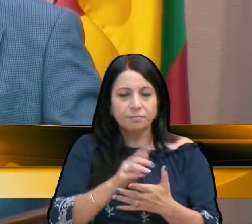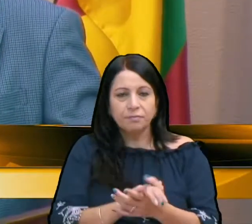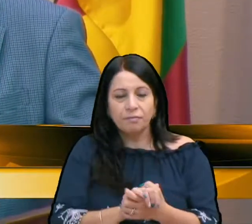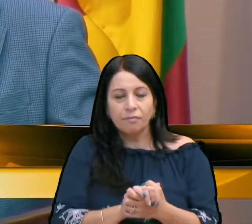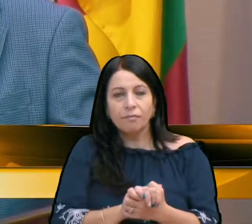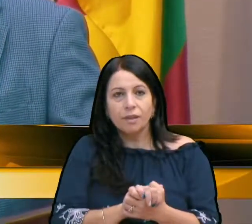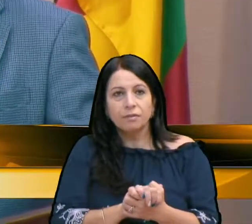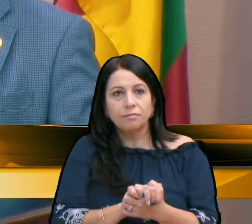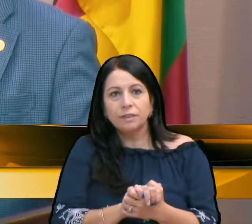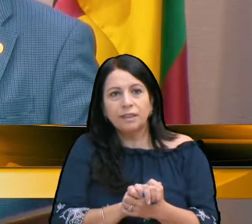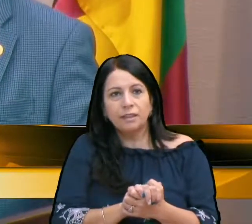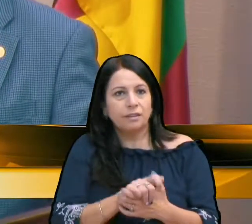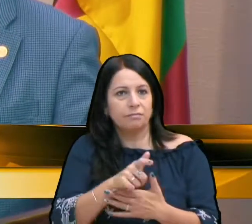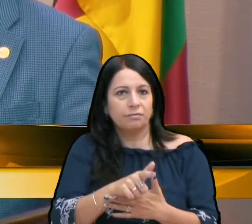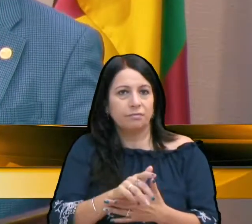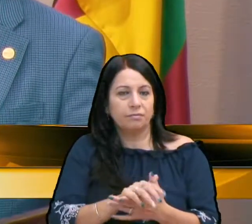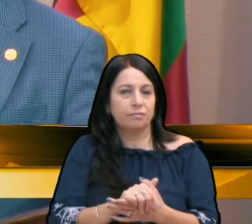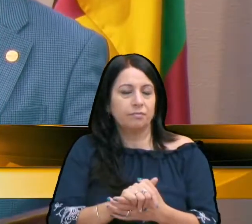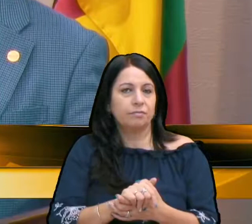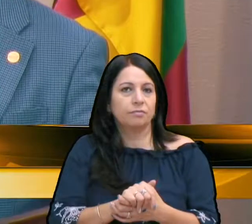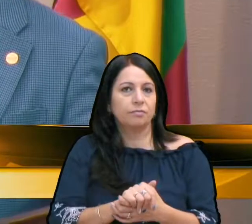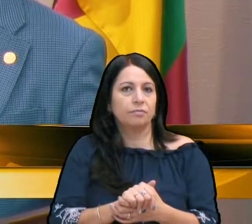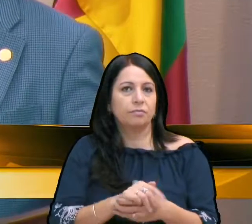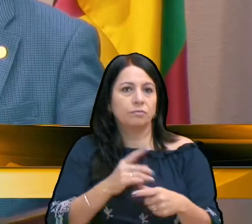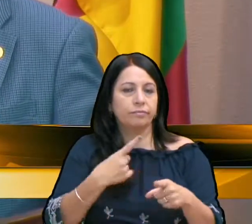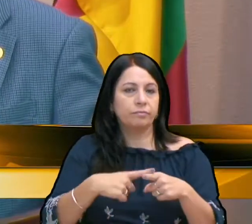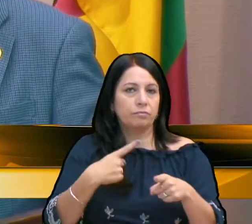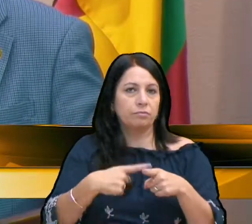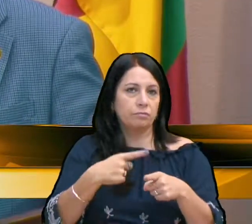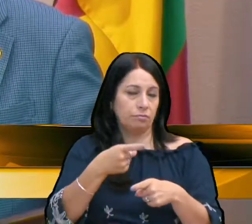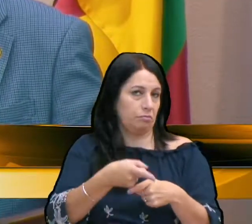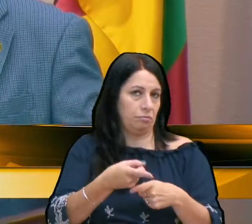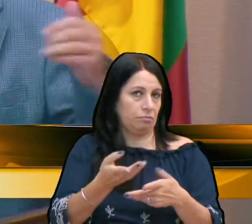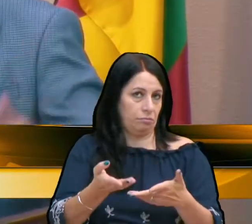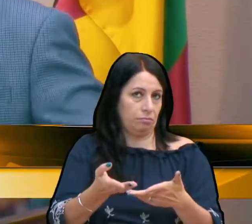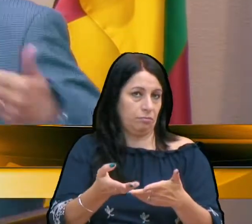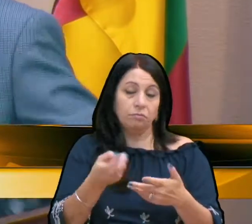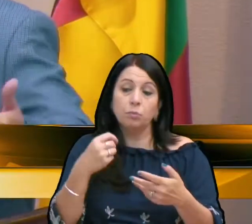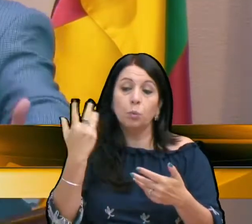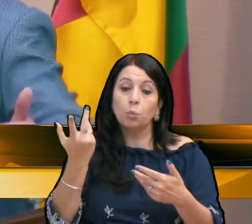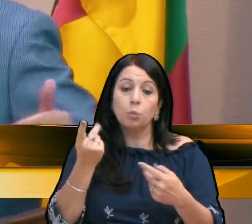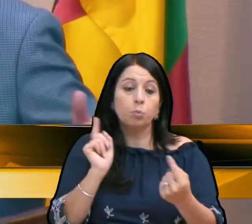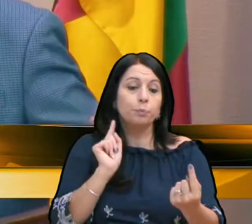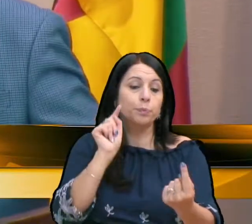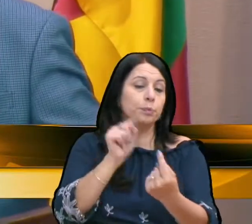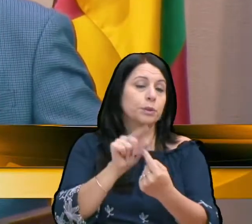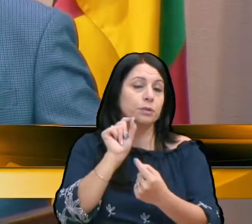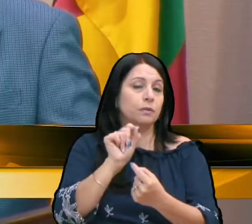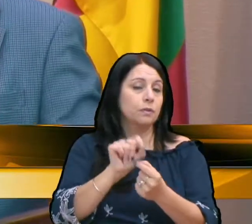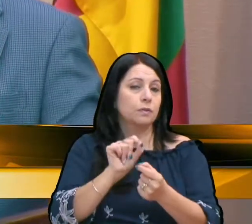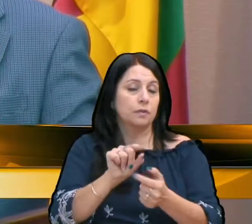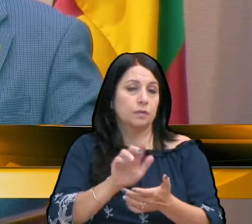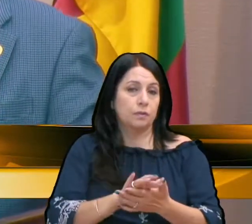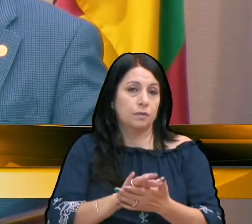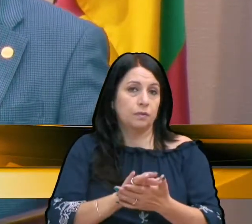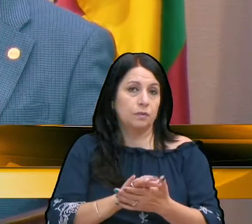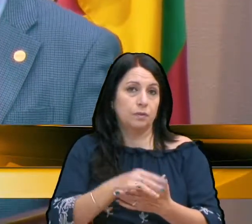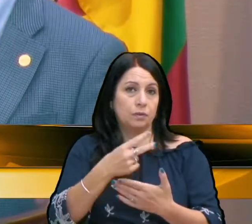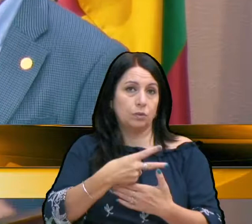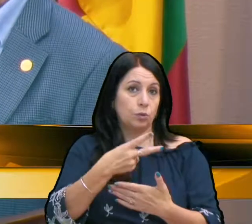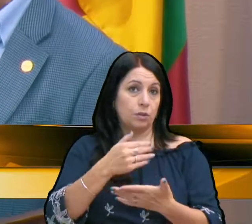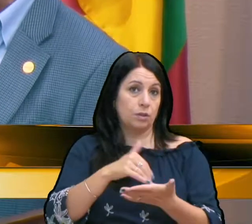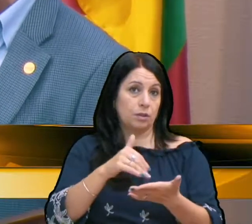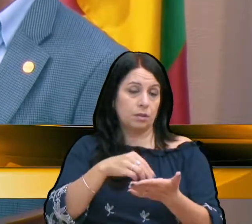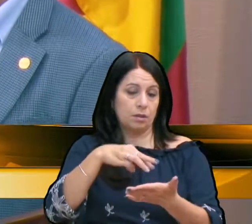estado. E aí nós perguntamos o porquê disto? Qual é a intenção disto? Segundo a